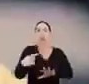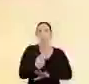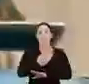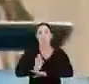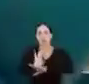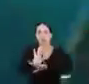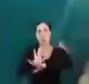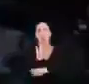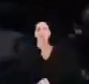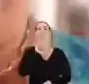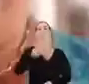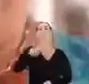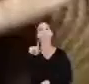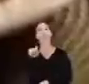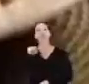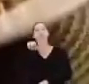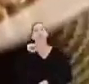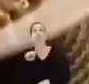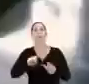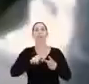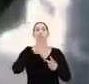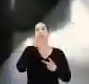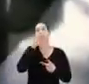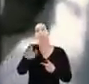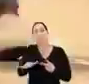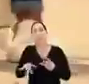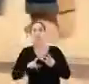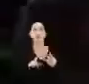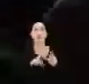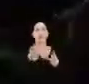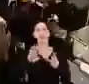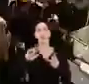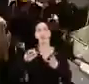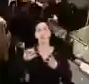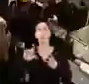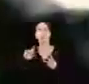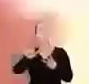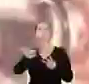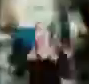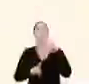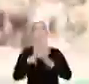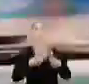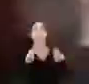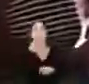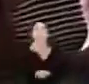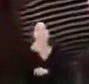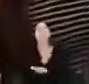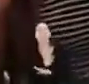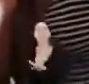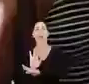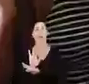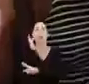soma para levar o Vale Gás para quem precisa, o Bom Prato para matar a fome e o Bolsa do Povo para dar oportunidade. E